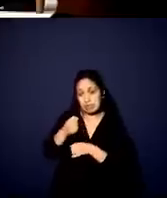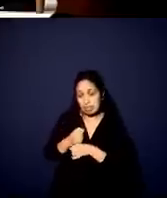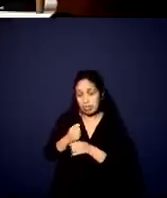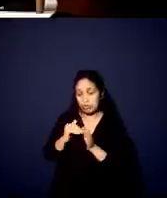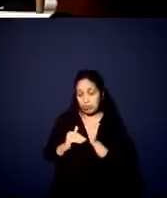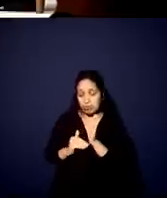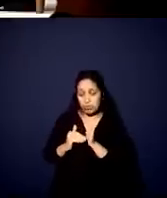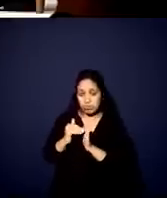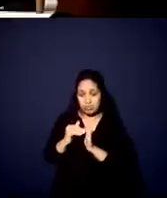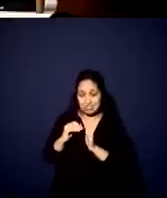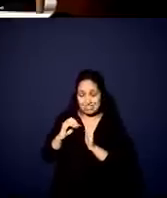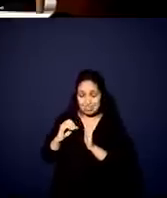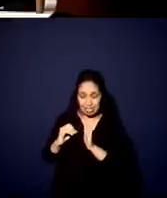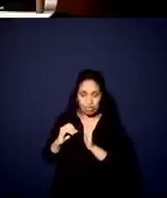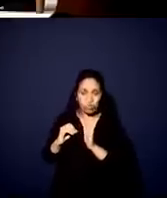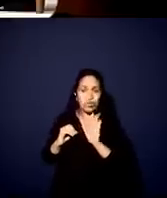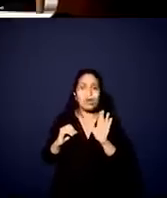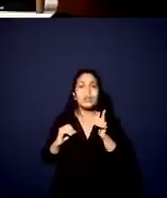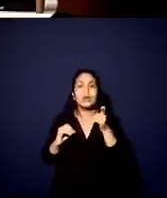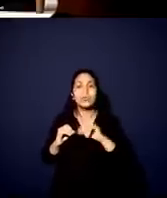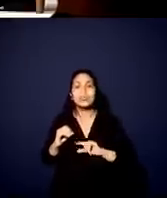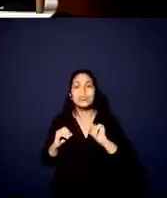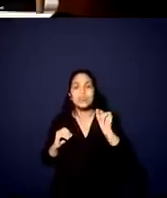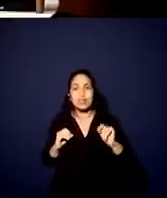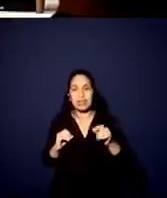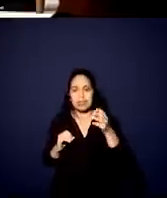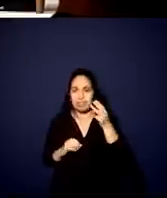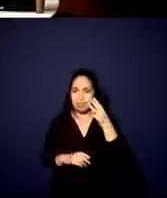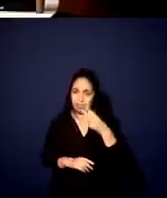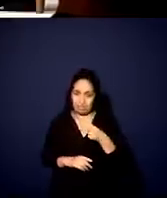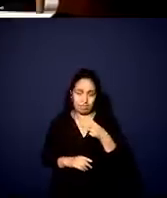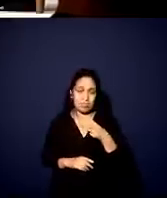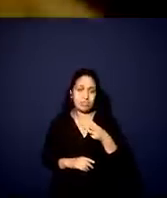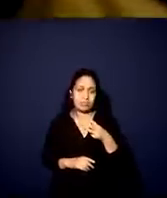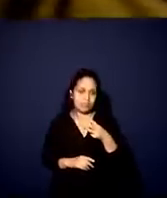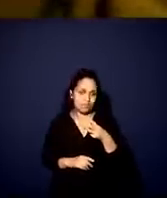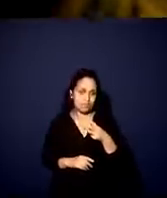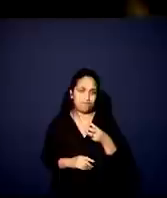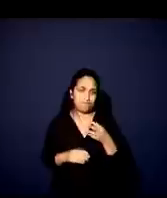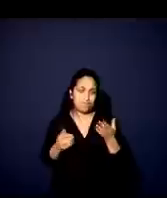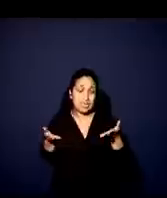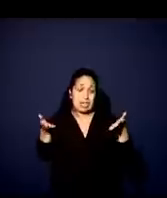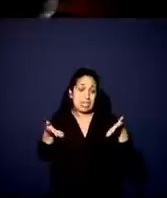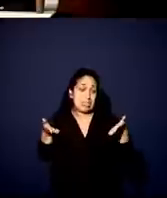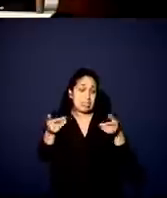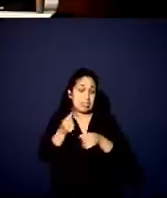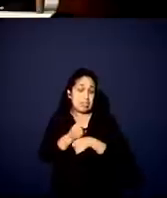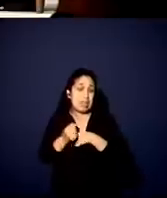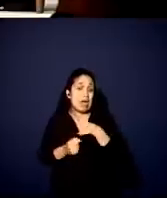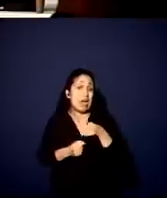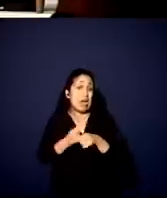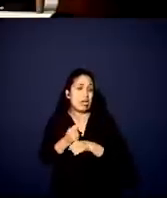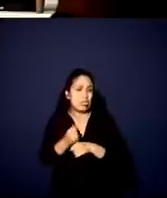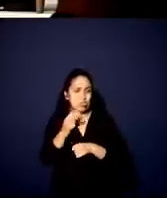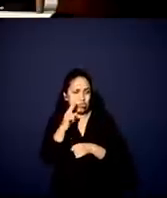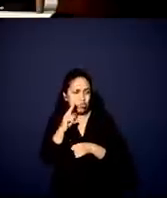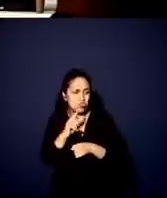de 0 e o crescimento foi três né assim de maneira geral consensual então para esse ano a gente vê algumas aceleração no mercado de trabalho